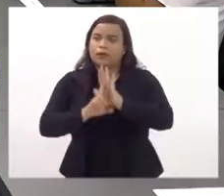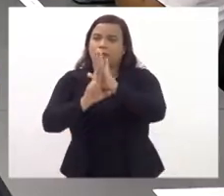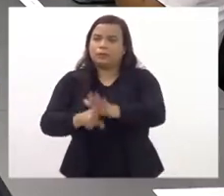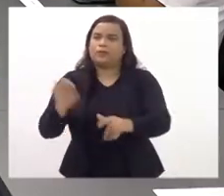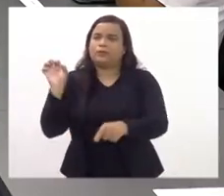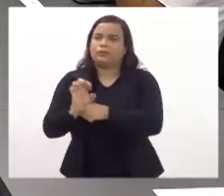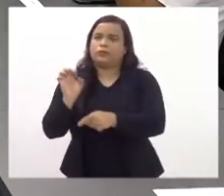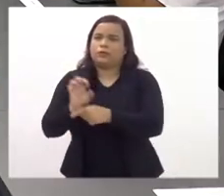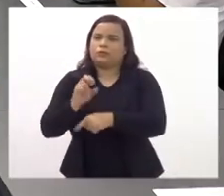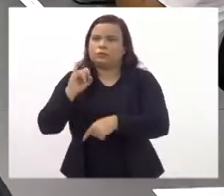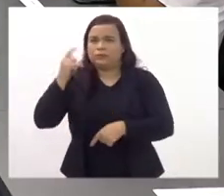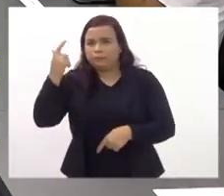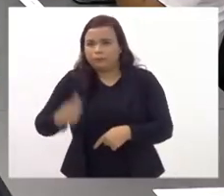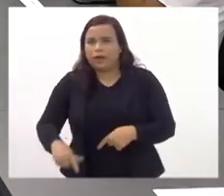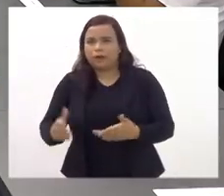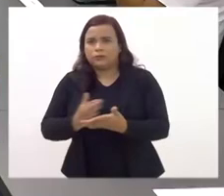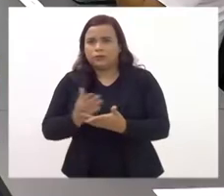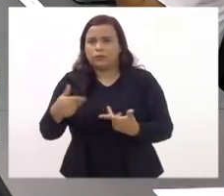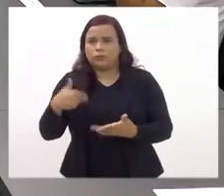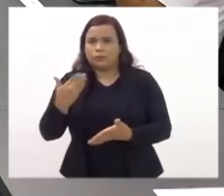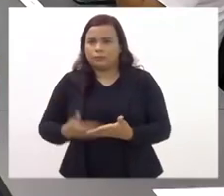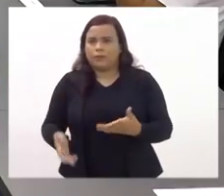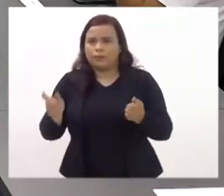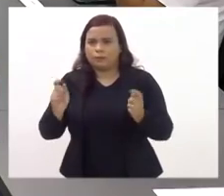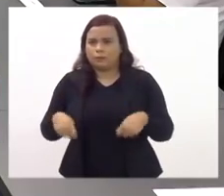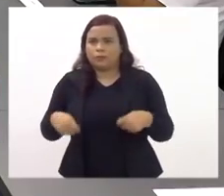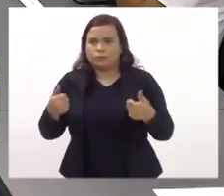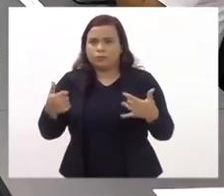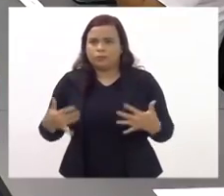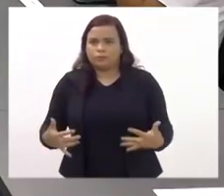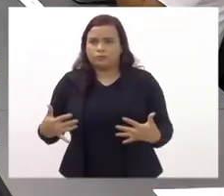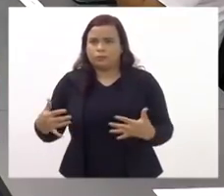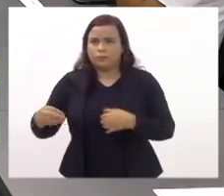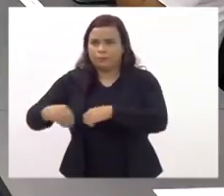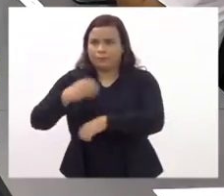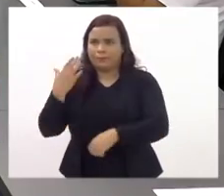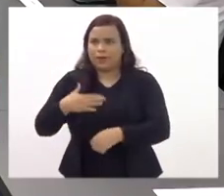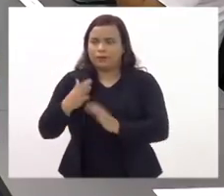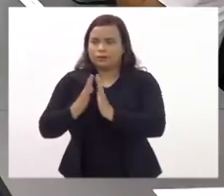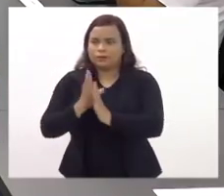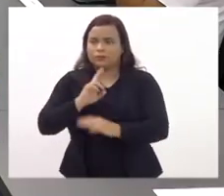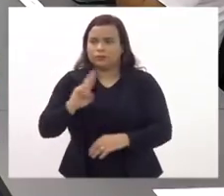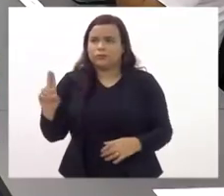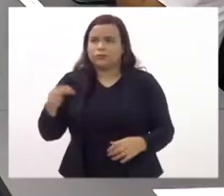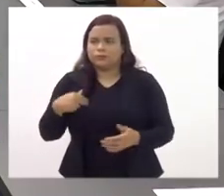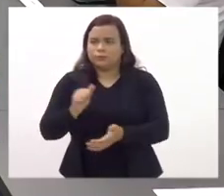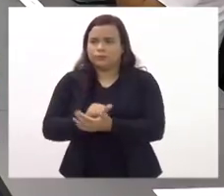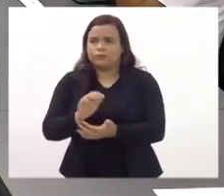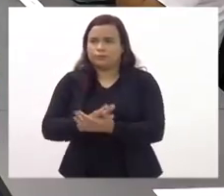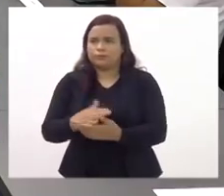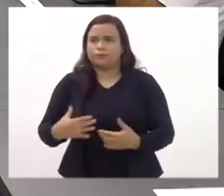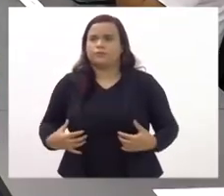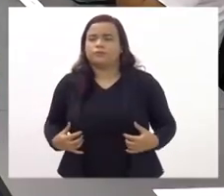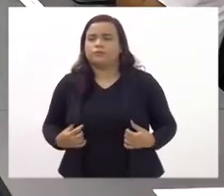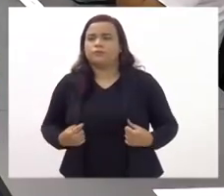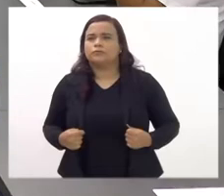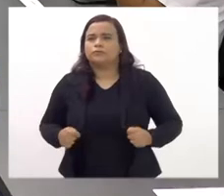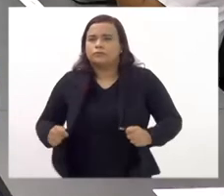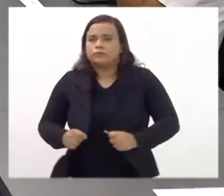mais alguém aqui que eu perdi, enquanto o Lucas estiver falando, eu peço que me passe, por favor, aqui o nome, ou que fale aqui no